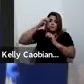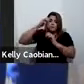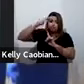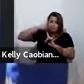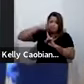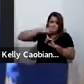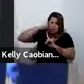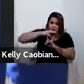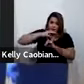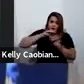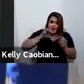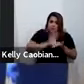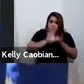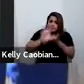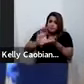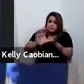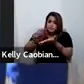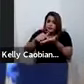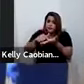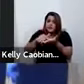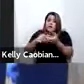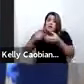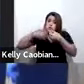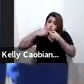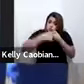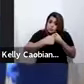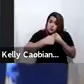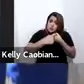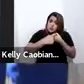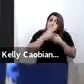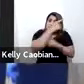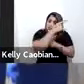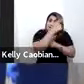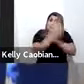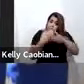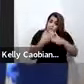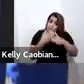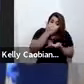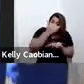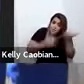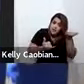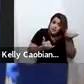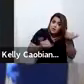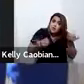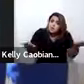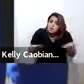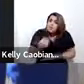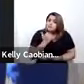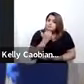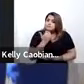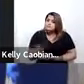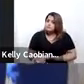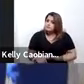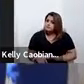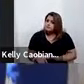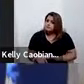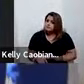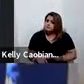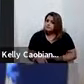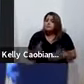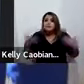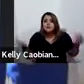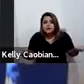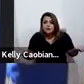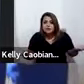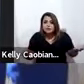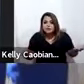Econômico, era sócio da empresa em meio a meio, né? E hoje não é mais. Quer dizer, foi